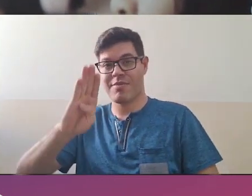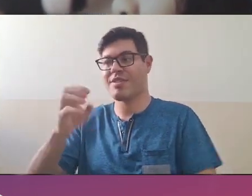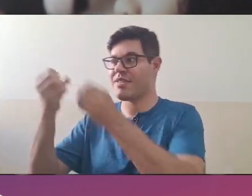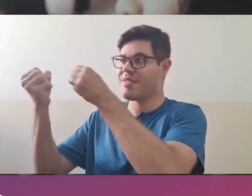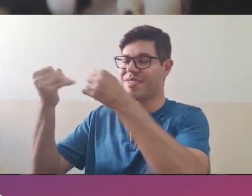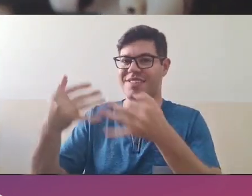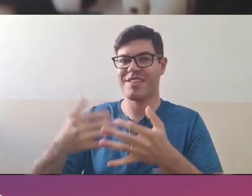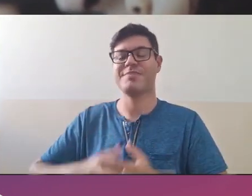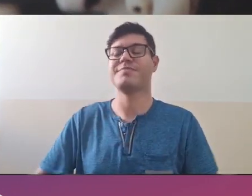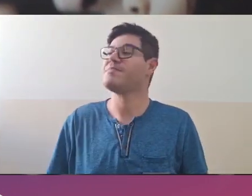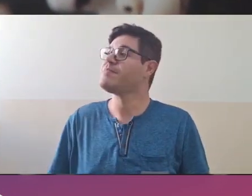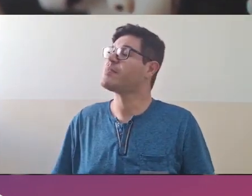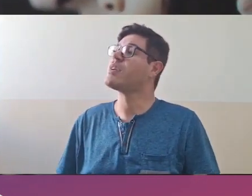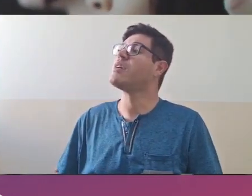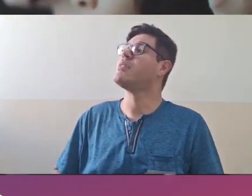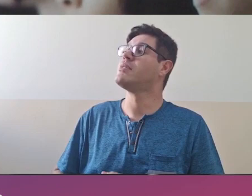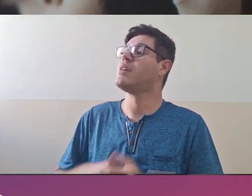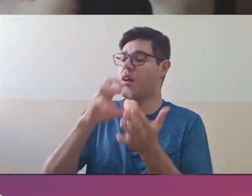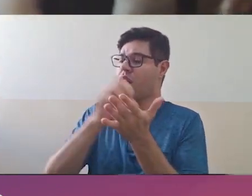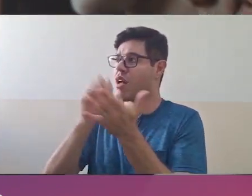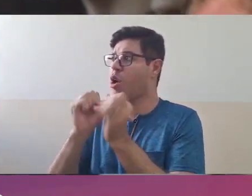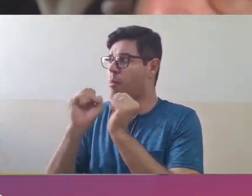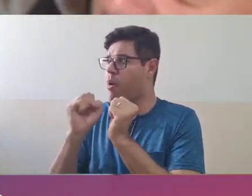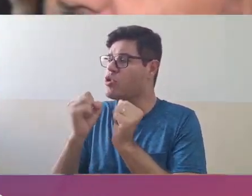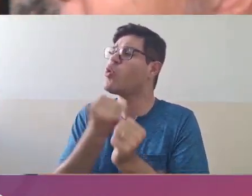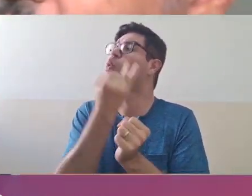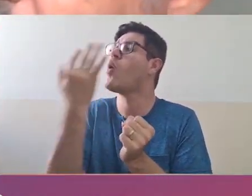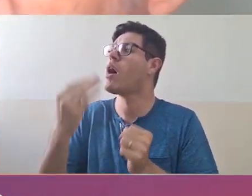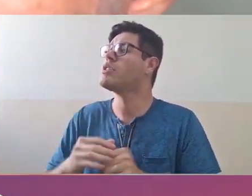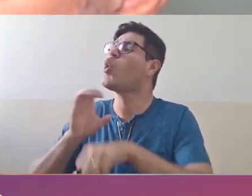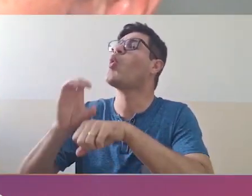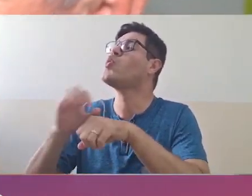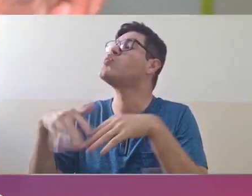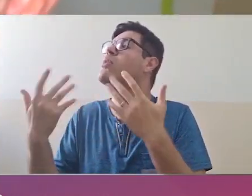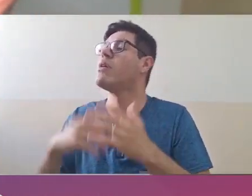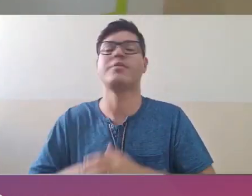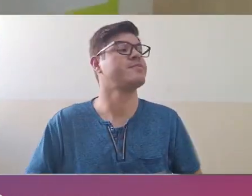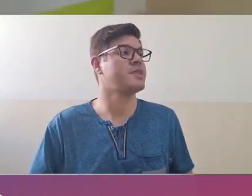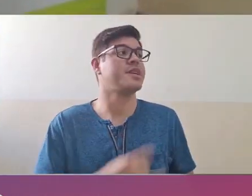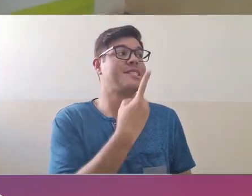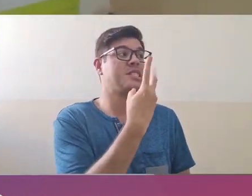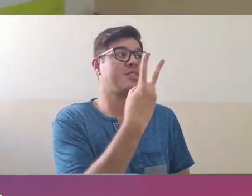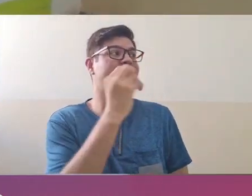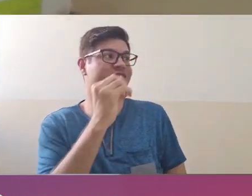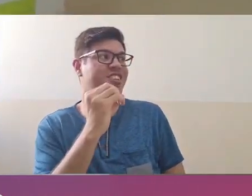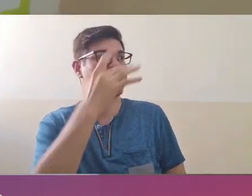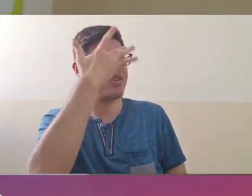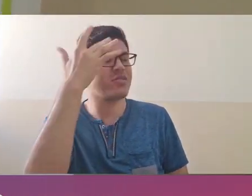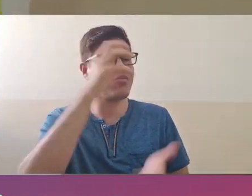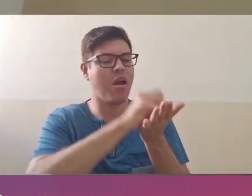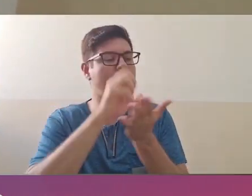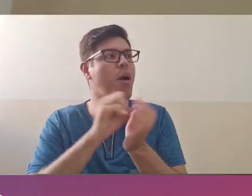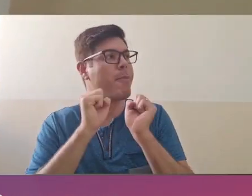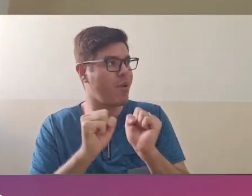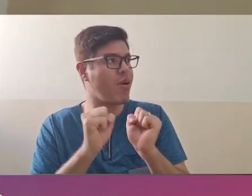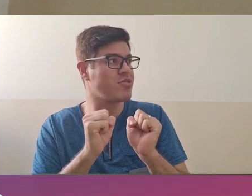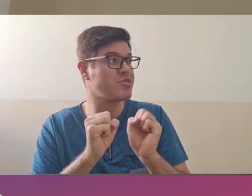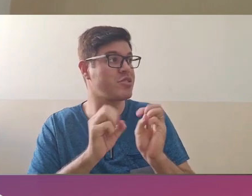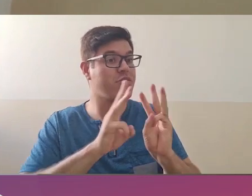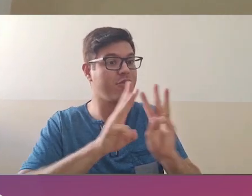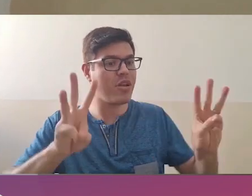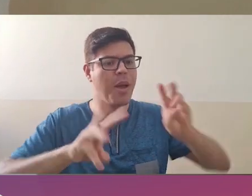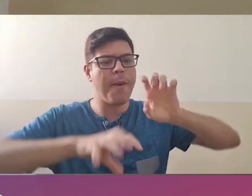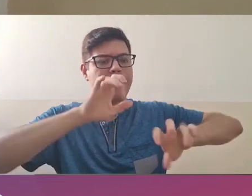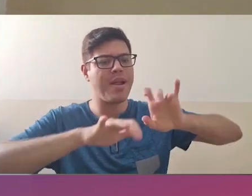diretor aqui na UAB. Almir, então são quantas vagas e quais os principais cursos que estão sendo oferecidos? Sim, são 120 vagas